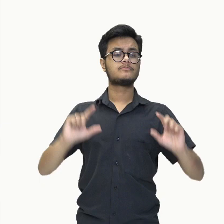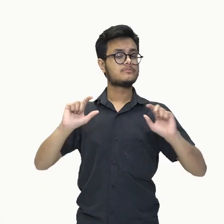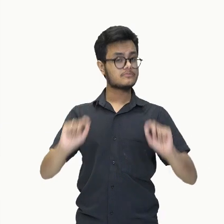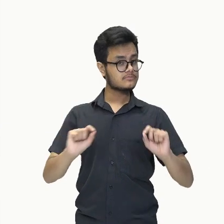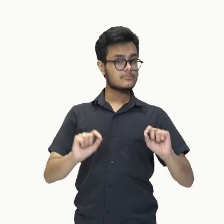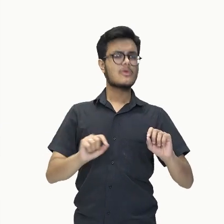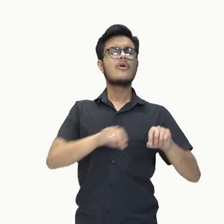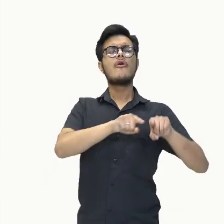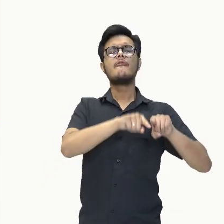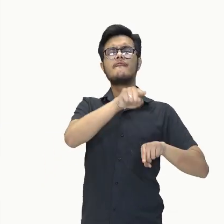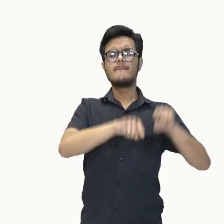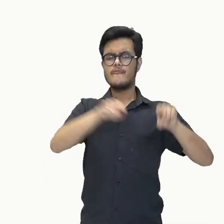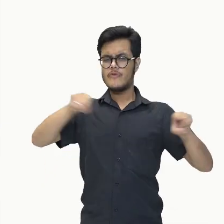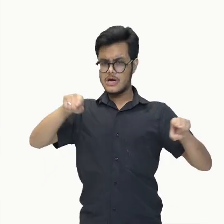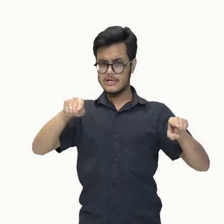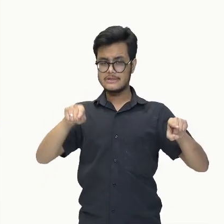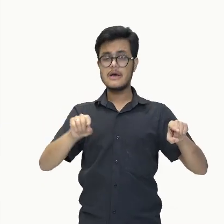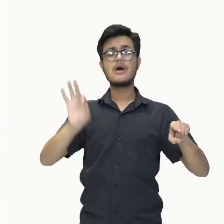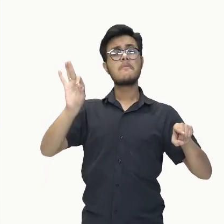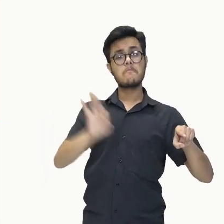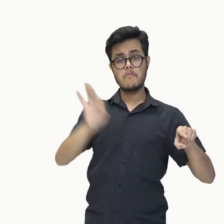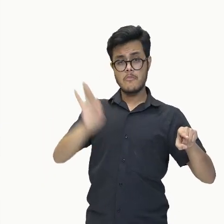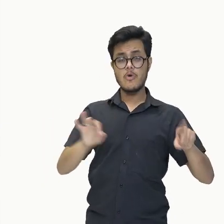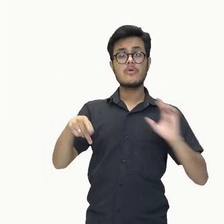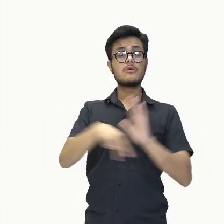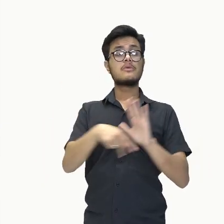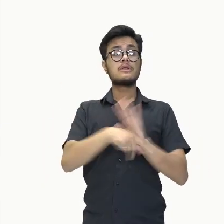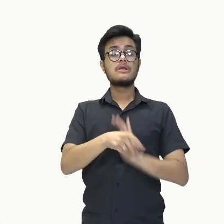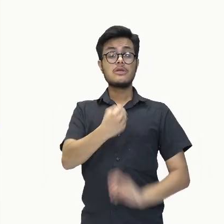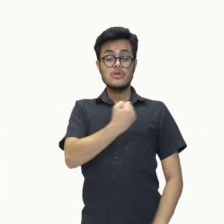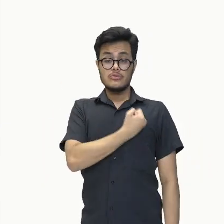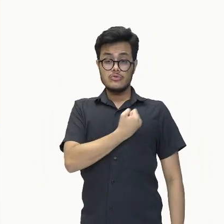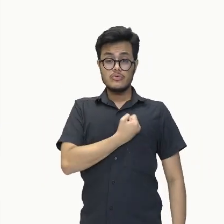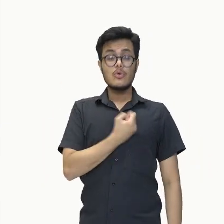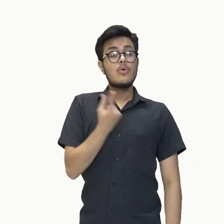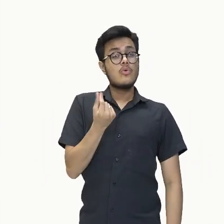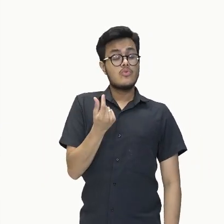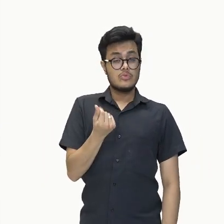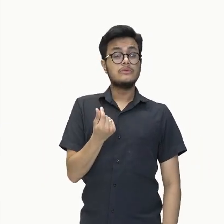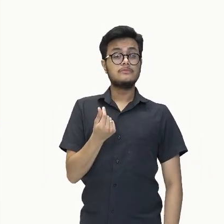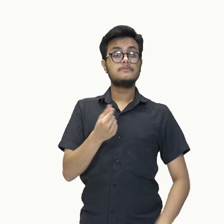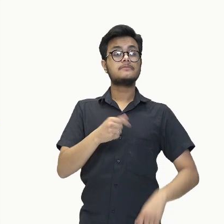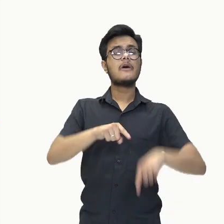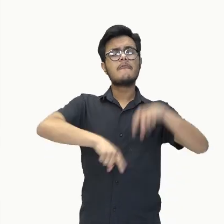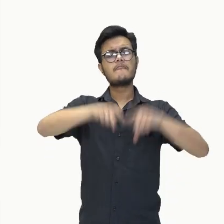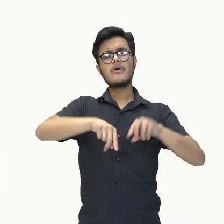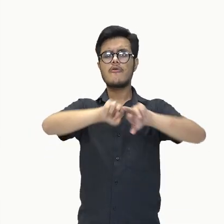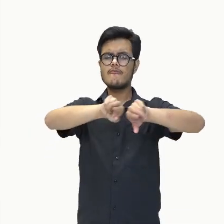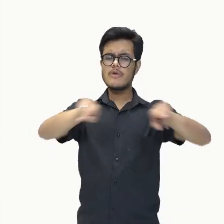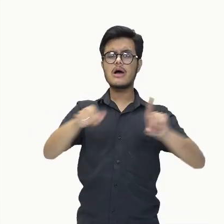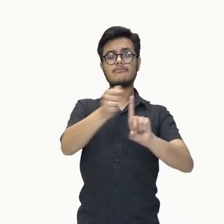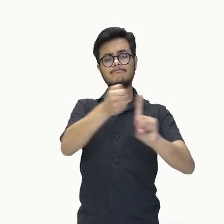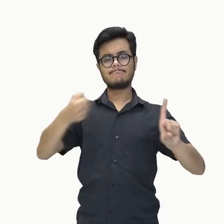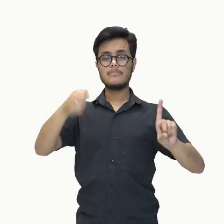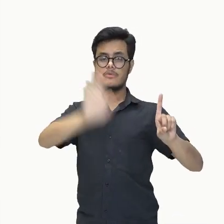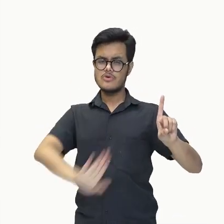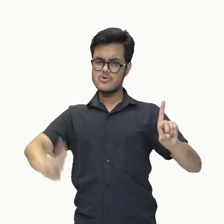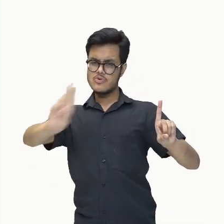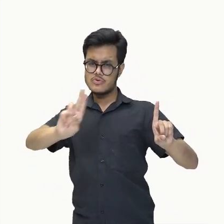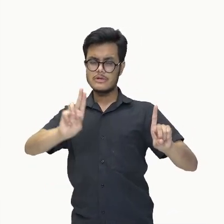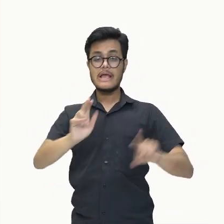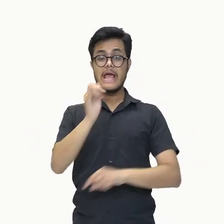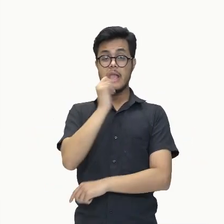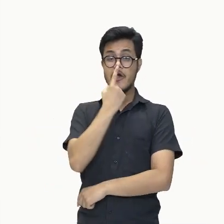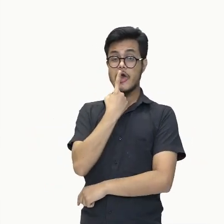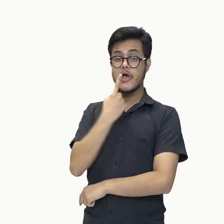a variação percentual dos preços, dos eletrodomésticos de modo total. Em verde, a